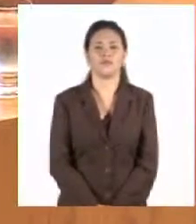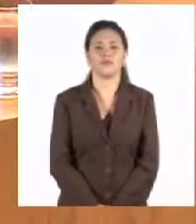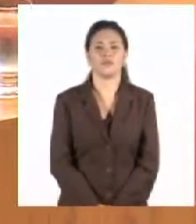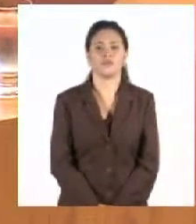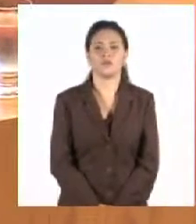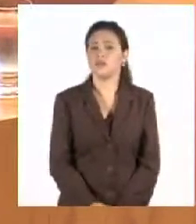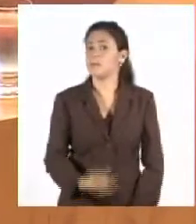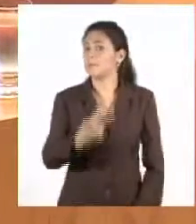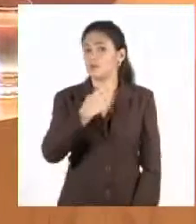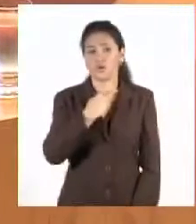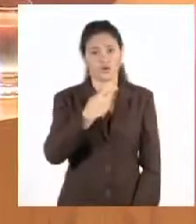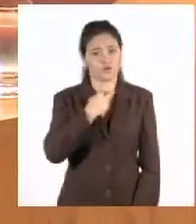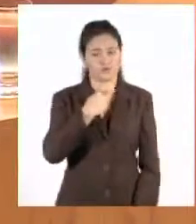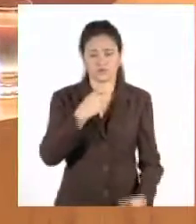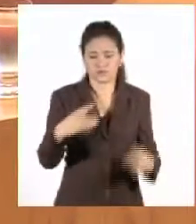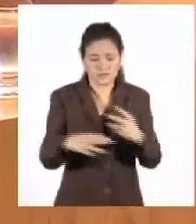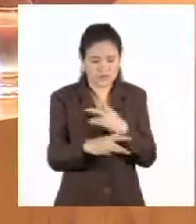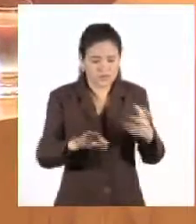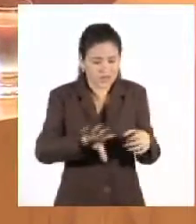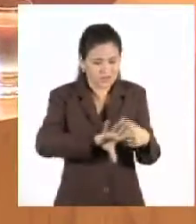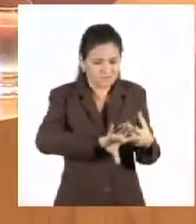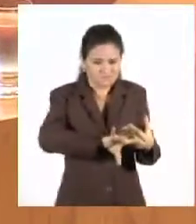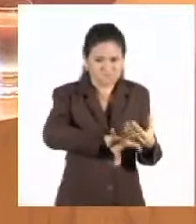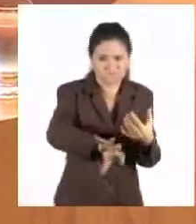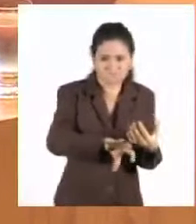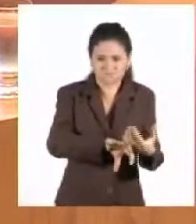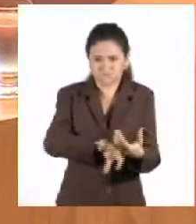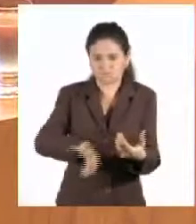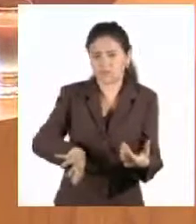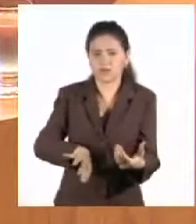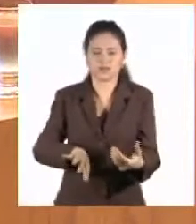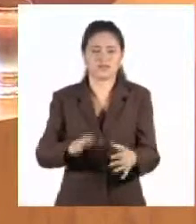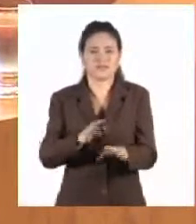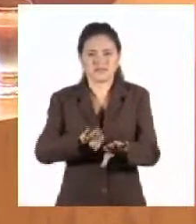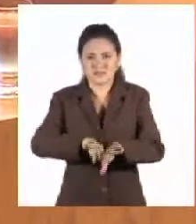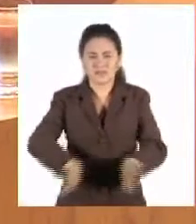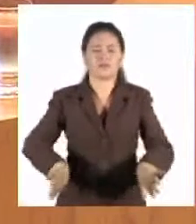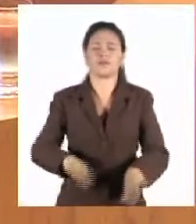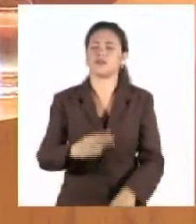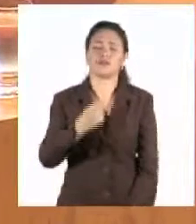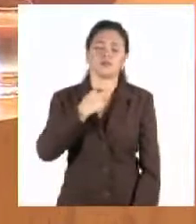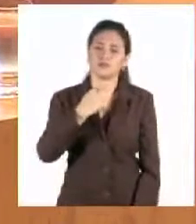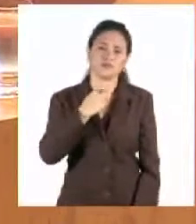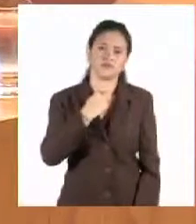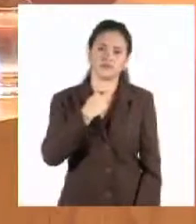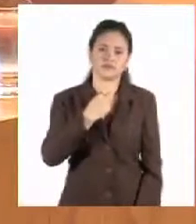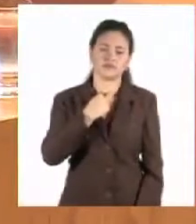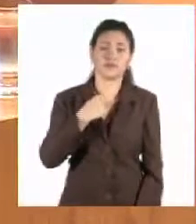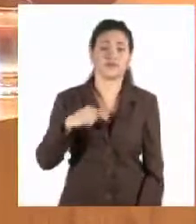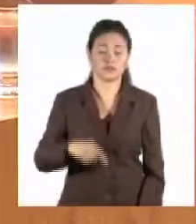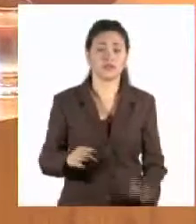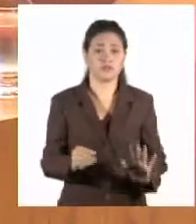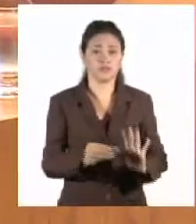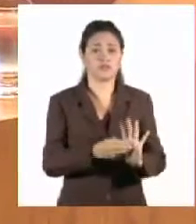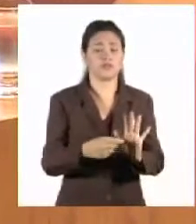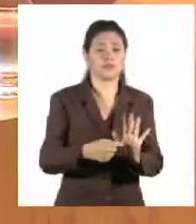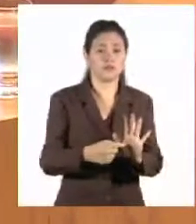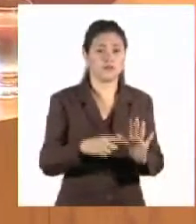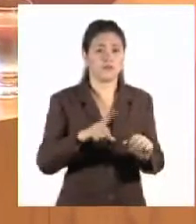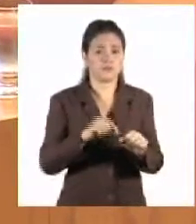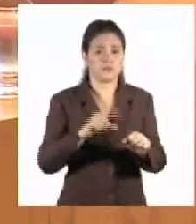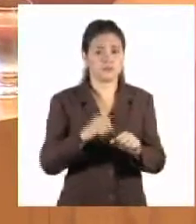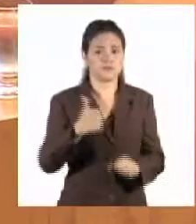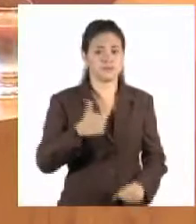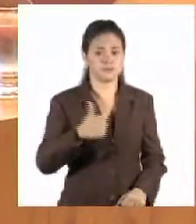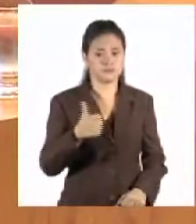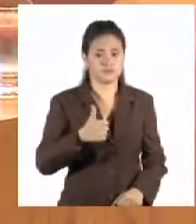desmembramentos. Essa que foi também a nossa emenda, já no artigo 1º, acrescentando